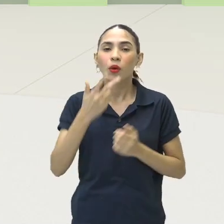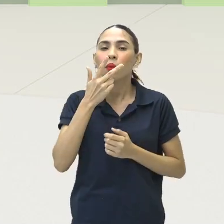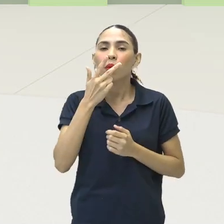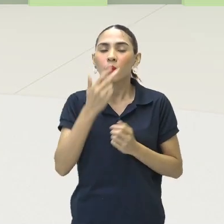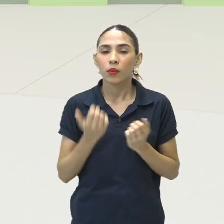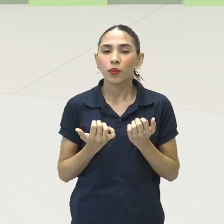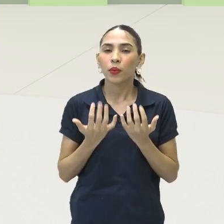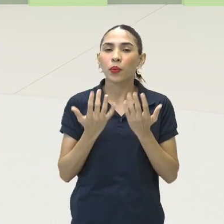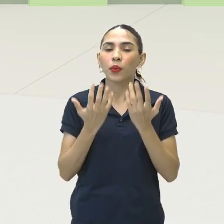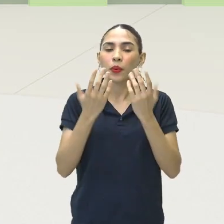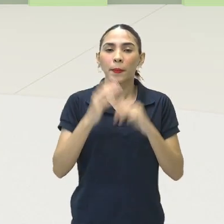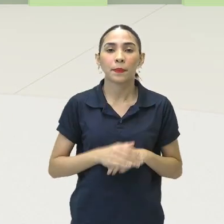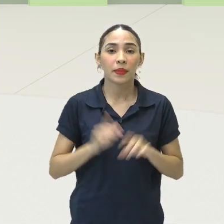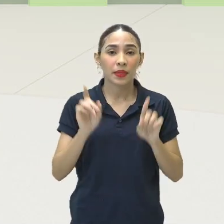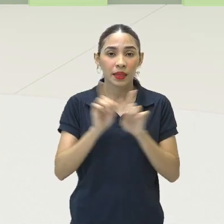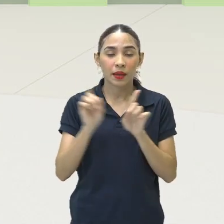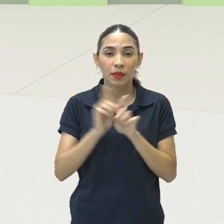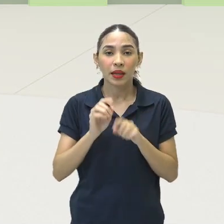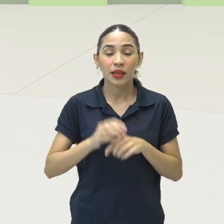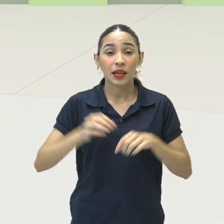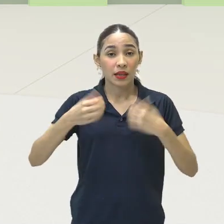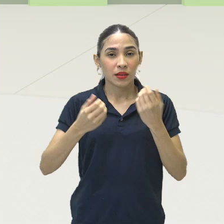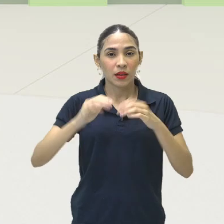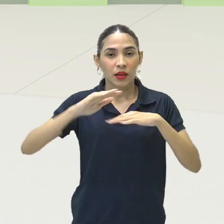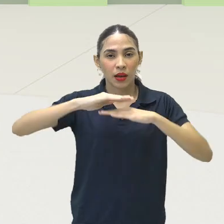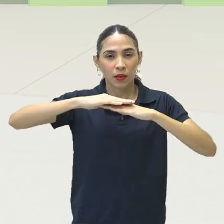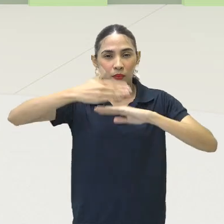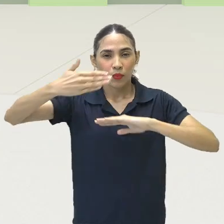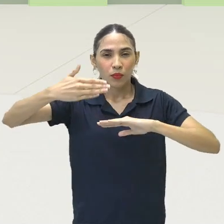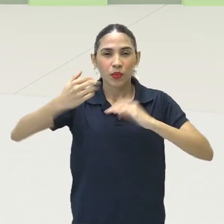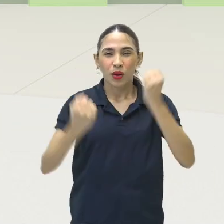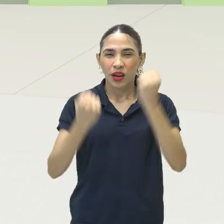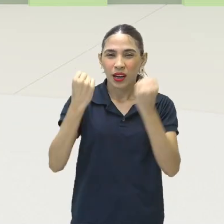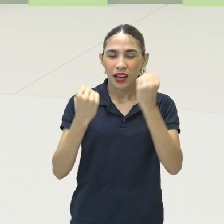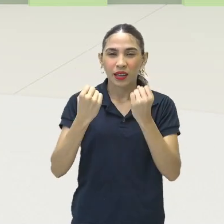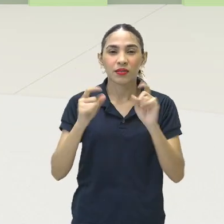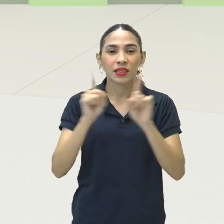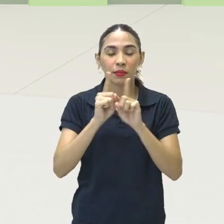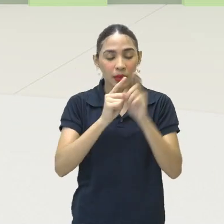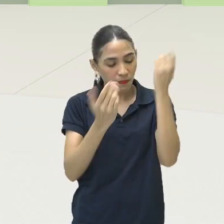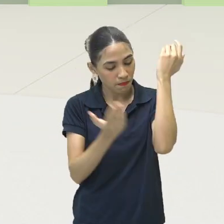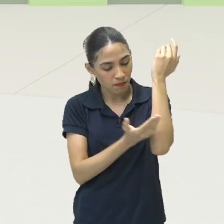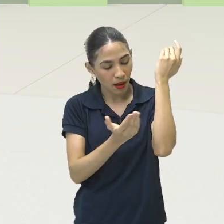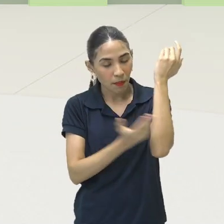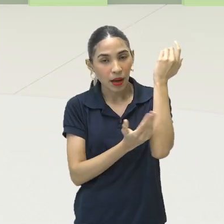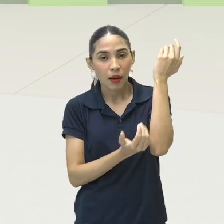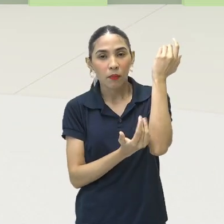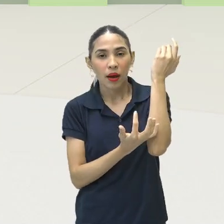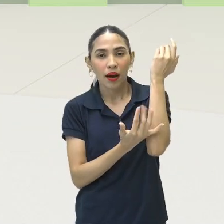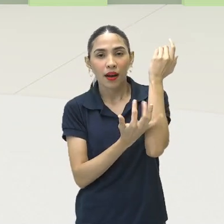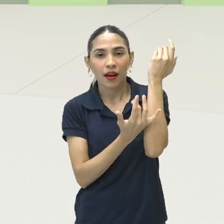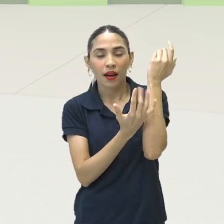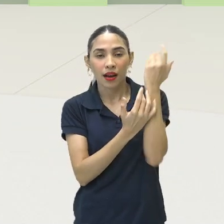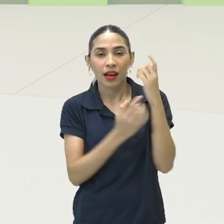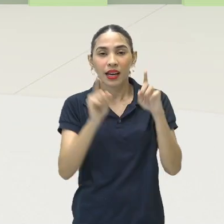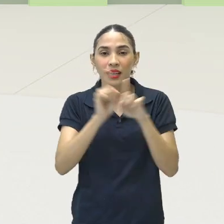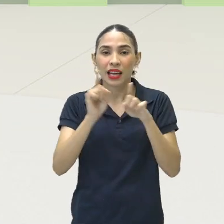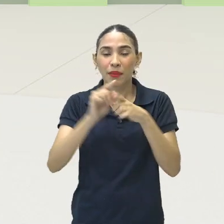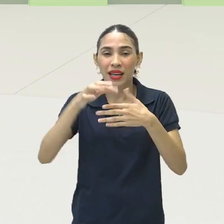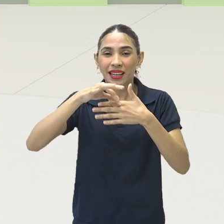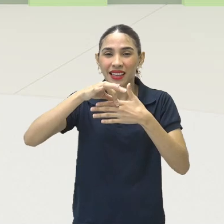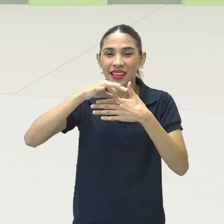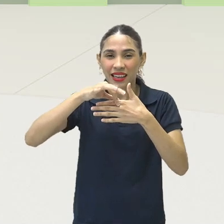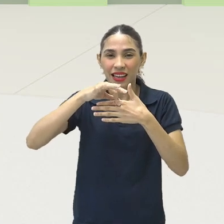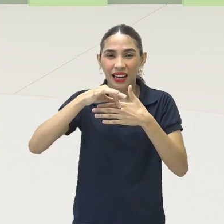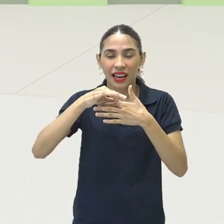cigarro, nos escapamentos dos automóveis, na queima da madeira e das carnes, quando elas ficam